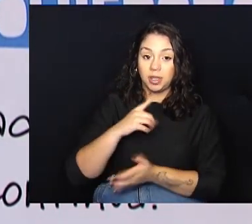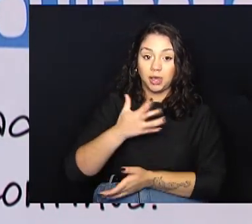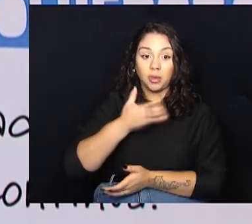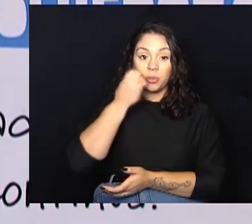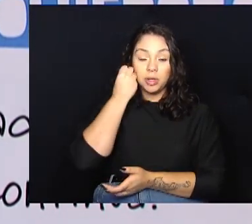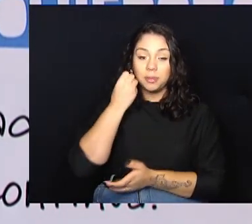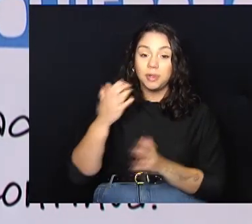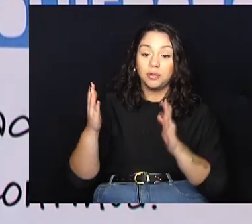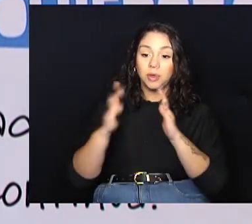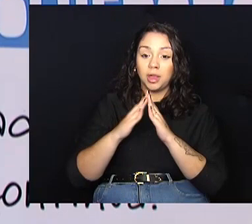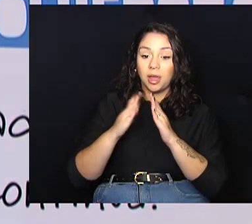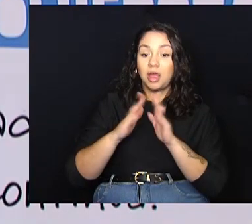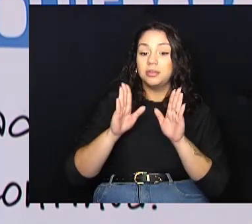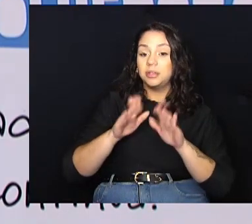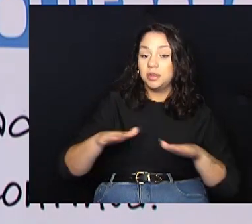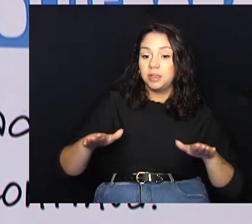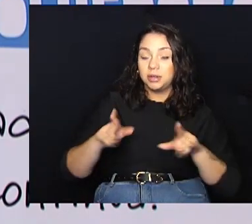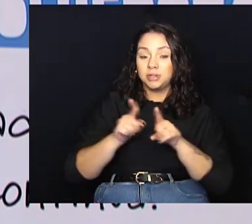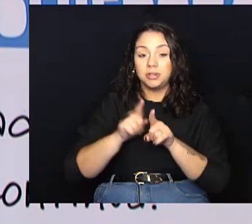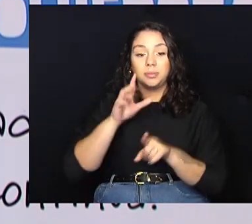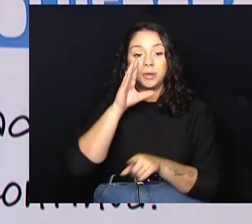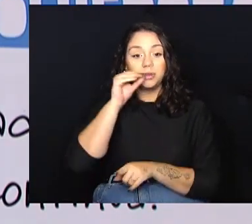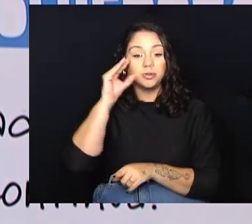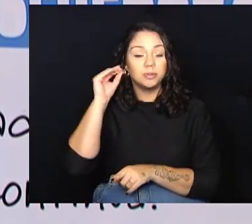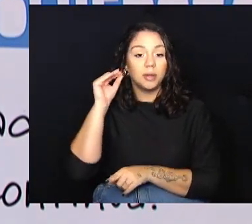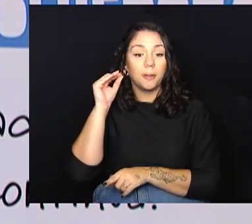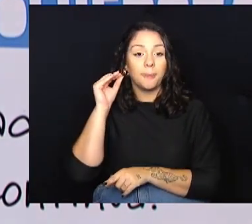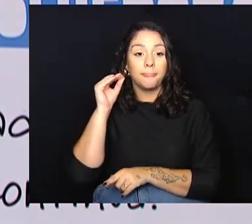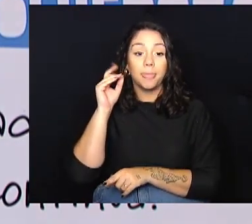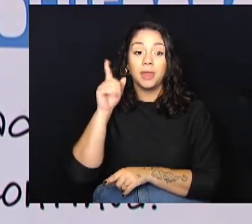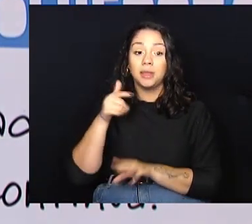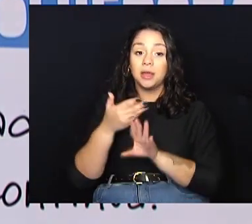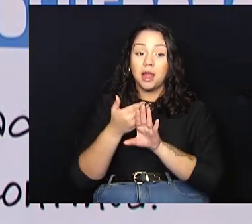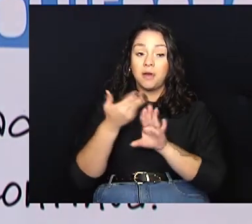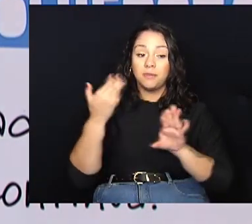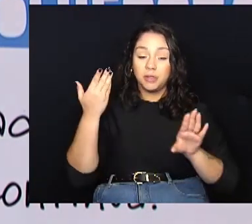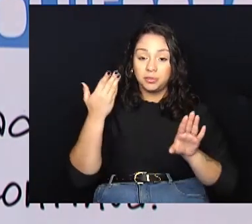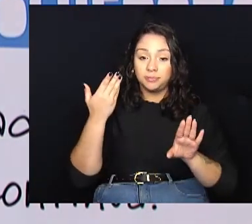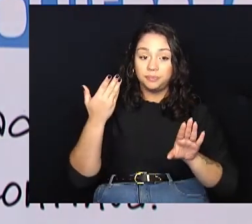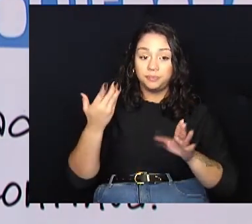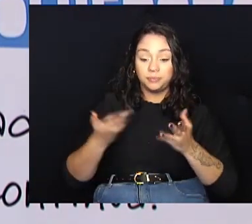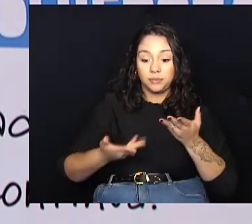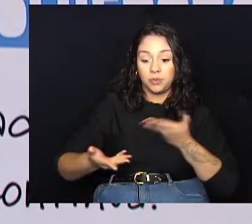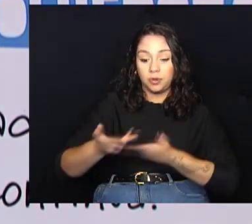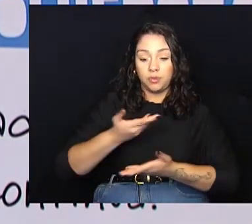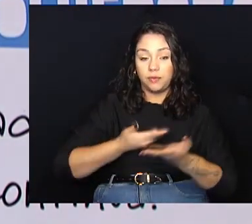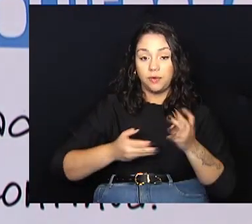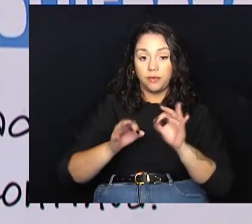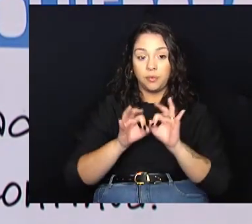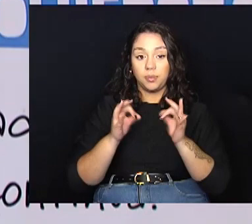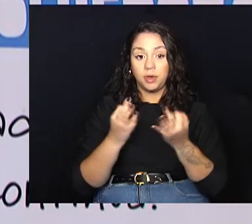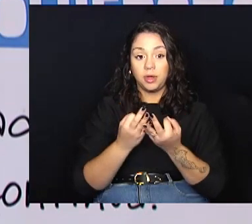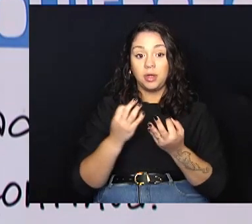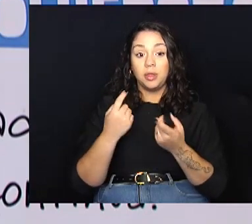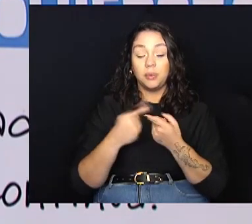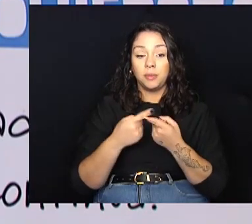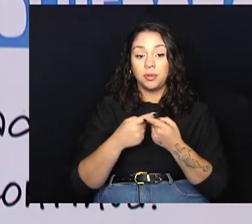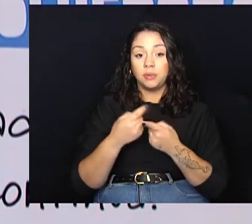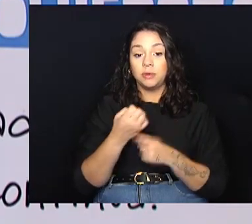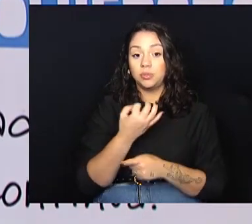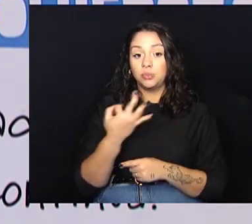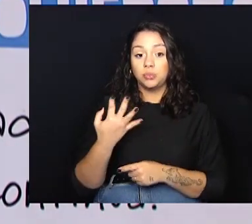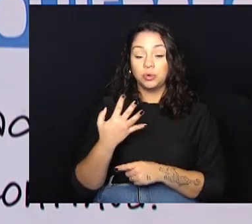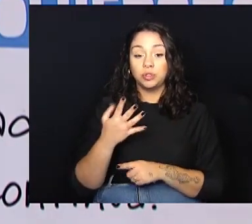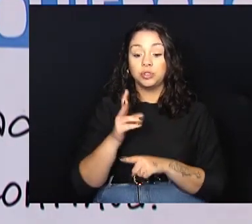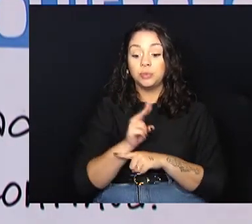casas crianças e adolescentes que são afastados do convívio familiar por Medida de proteção